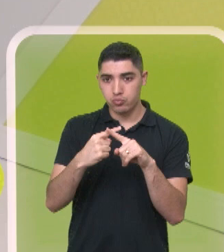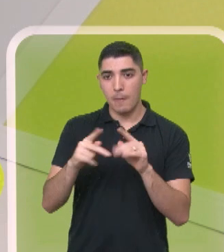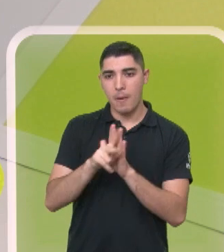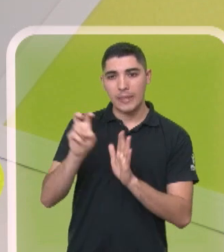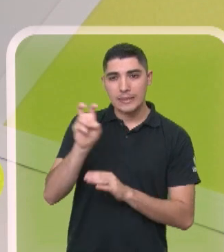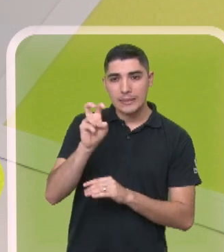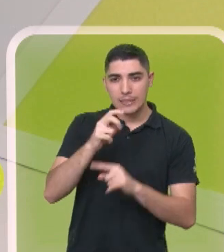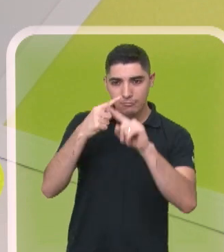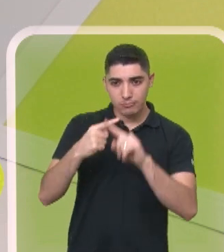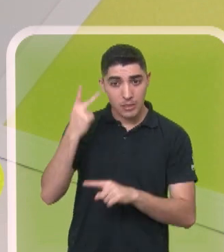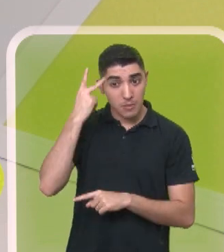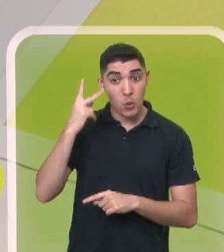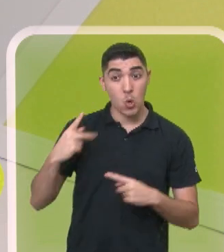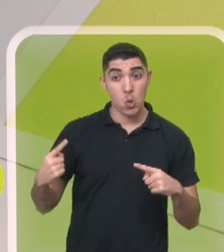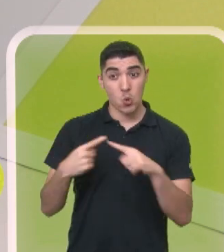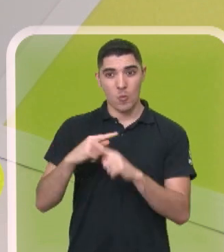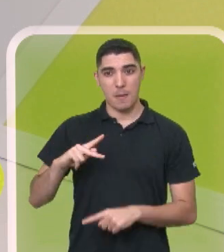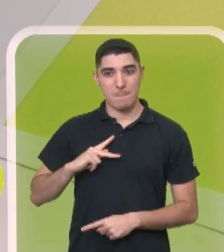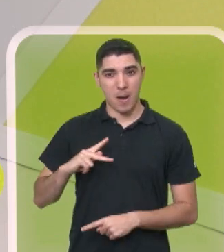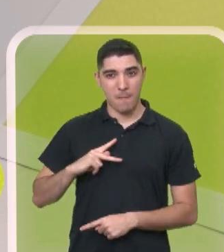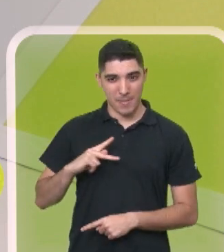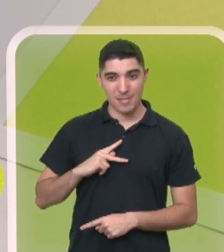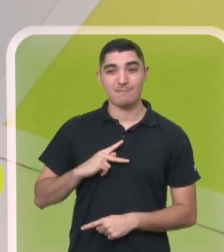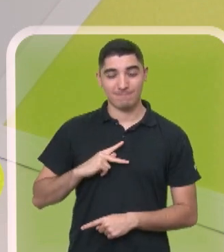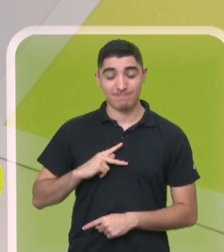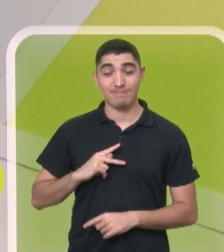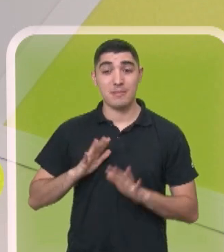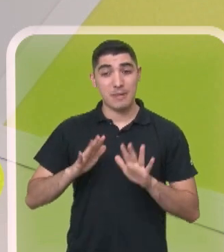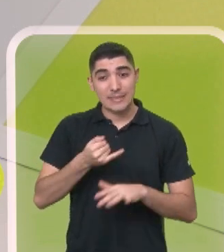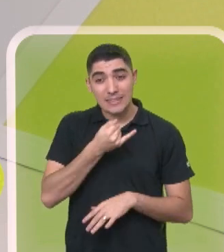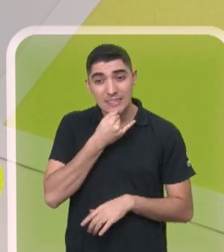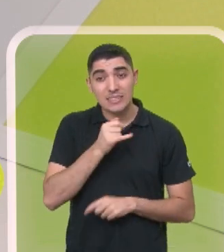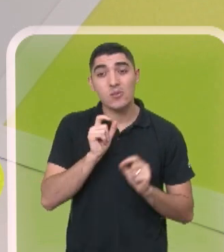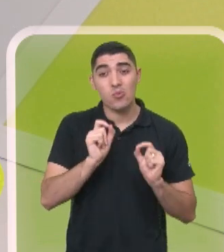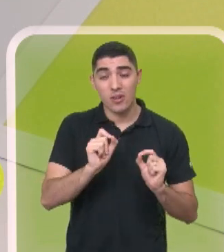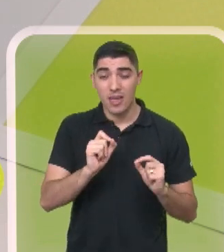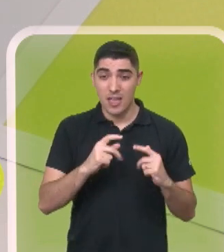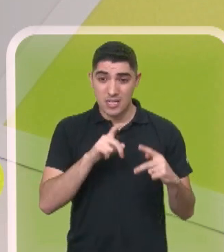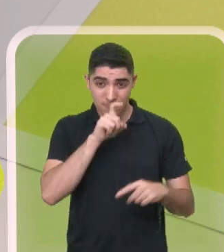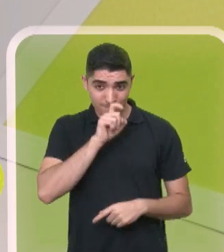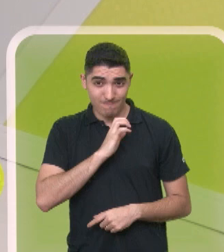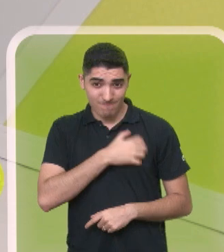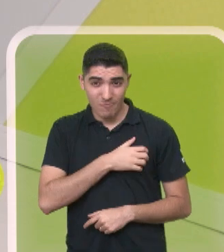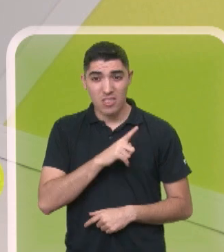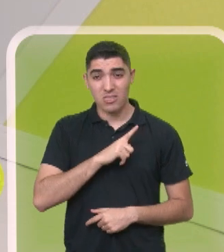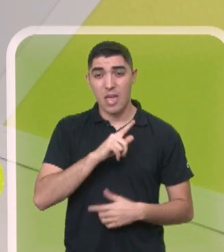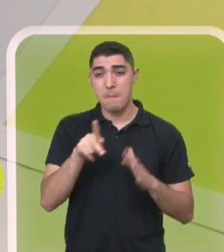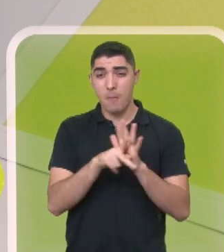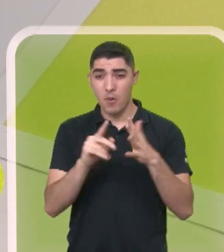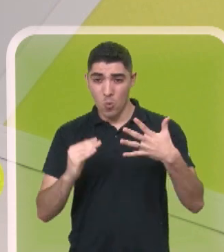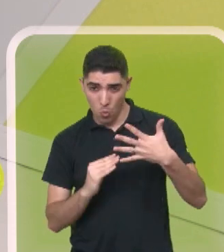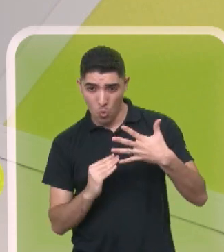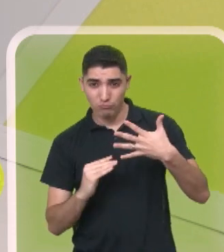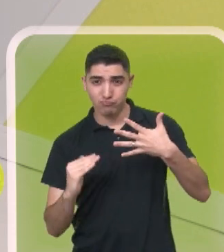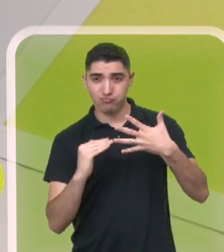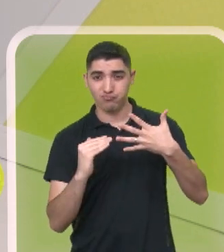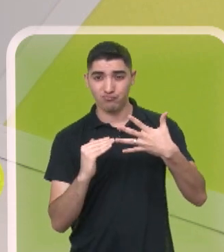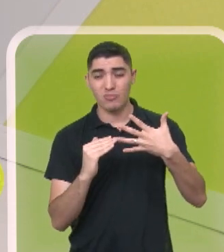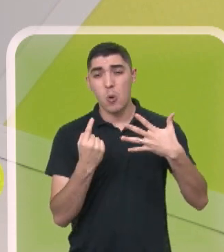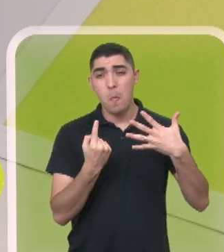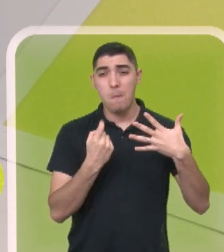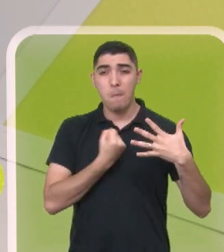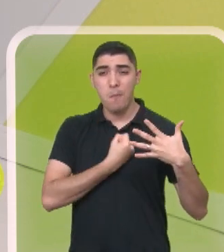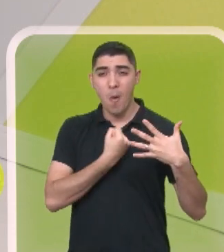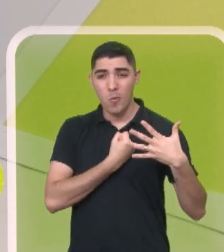Paulista, enfrentando o Palmeiras. Lembrando que, infelizmente, São José amarga aí a vice-lanterna da competição com apenas um